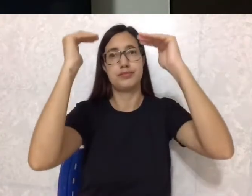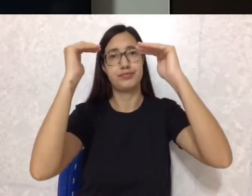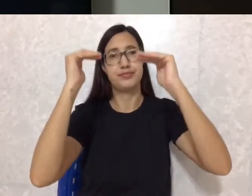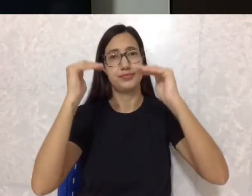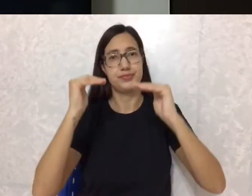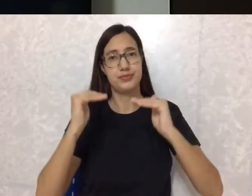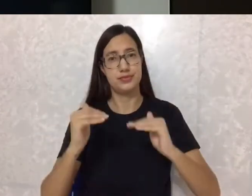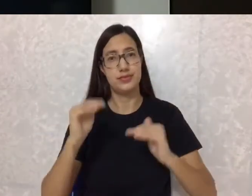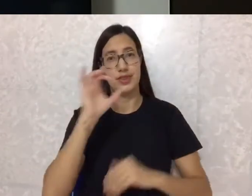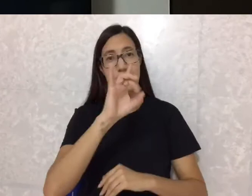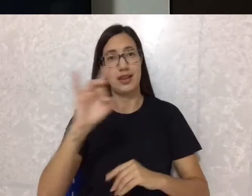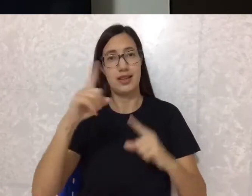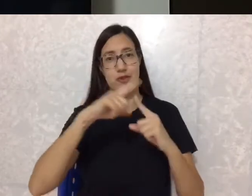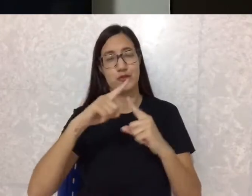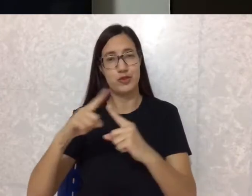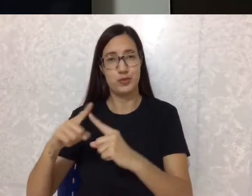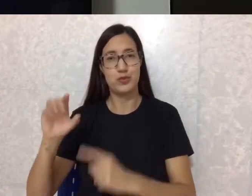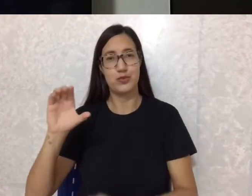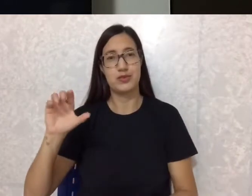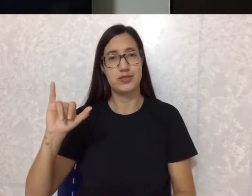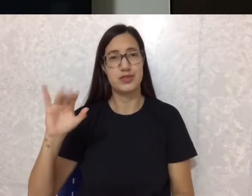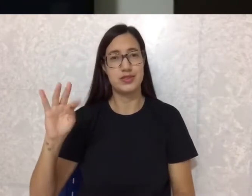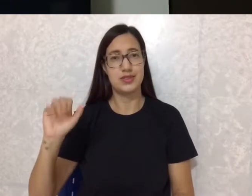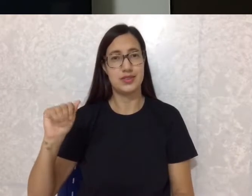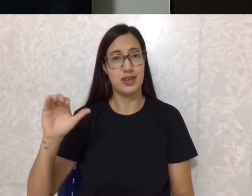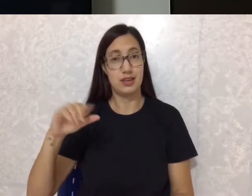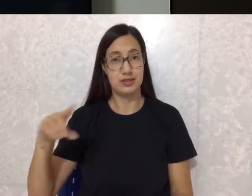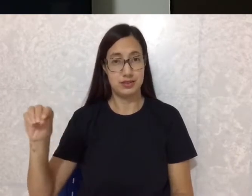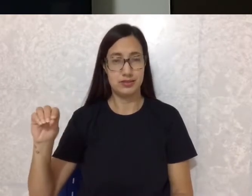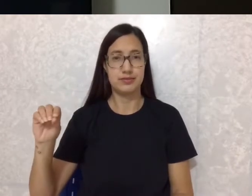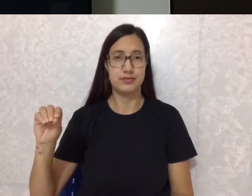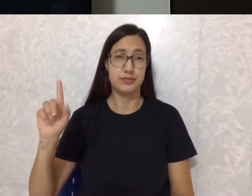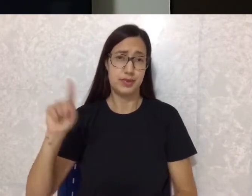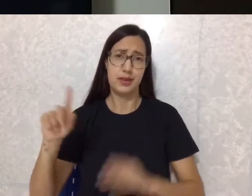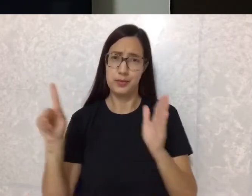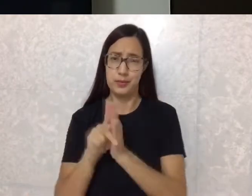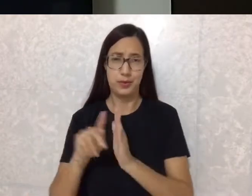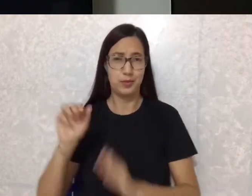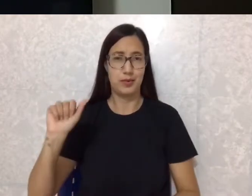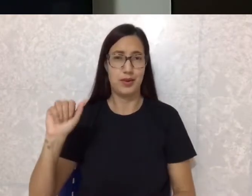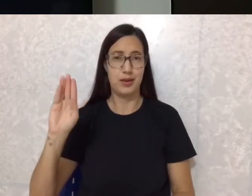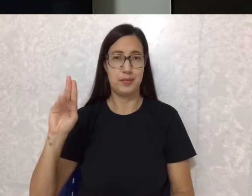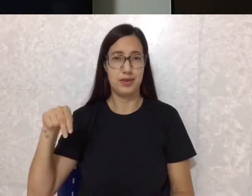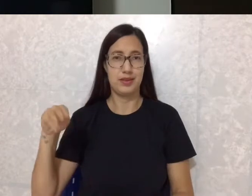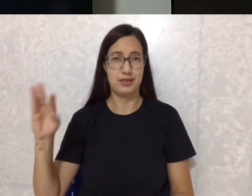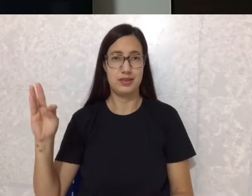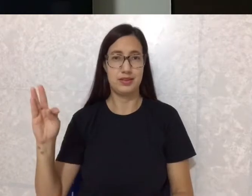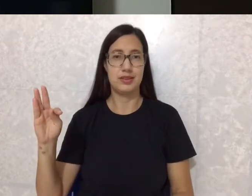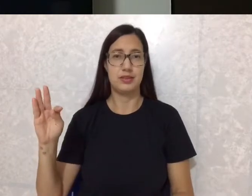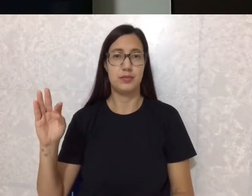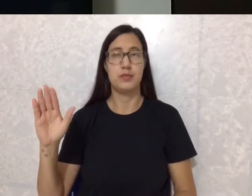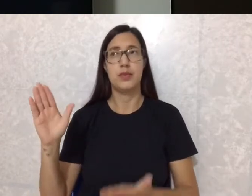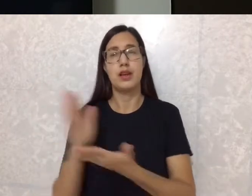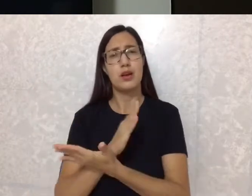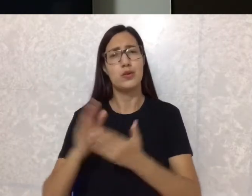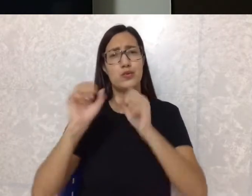das citações, tá? Esse é o formato que a ABNT usa para o sistema numérico, mas se você for para alguns sistemas internacionais,